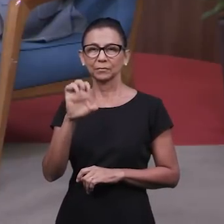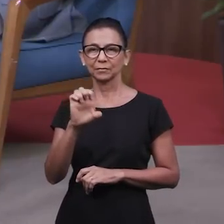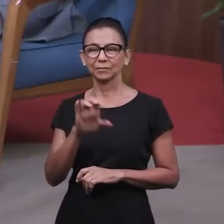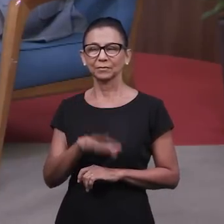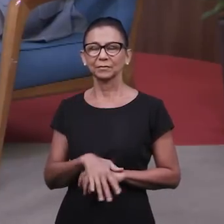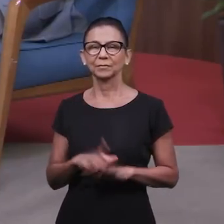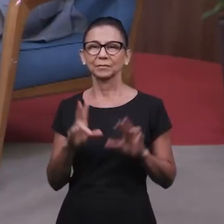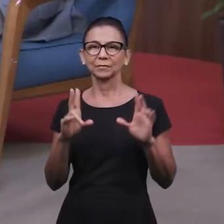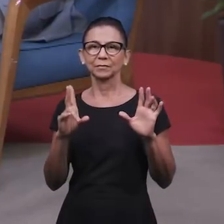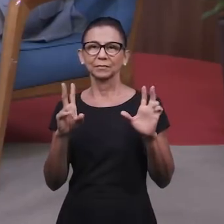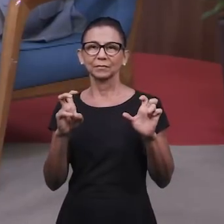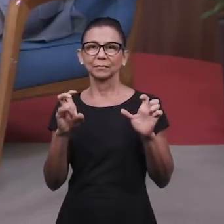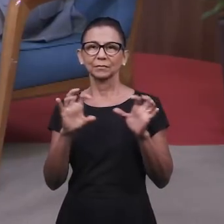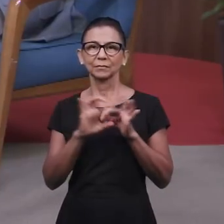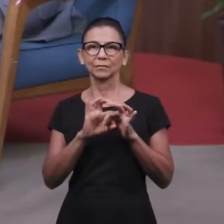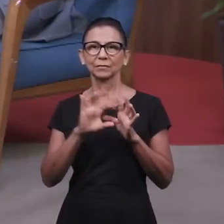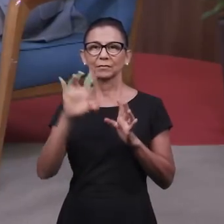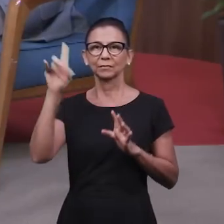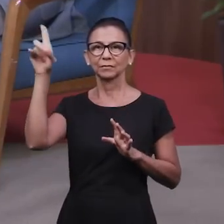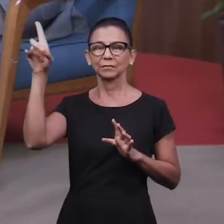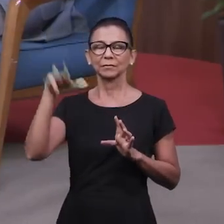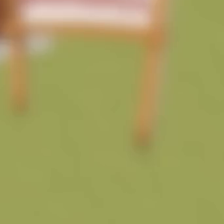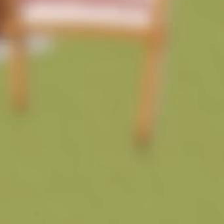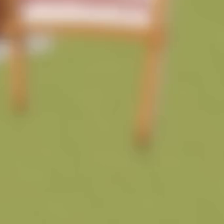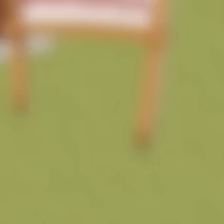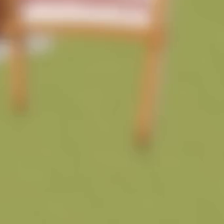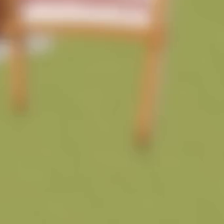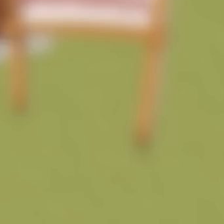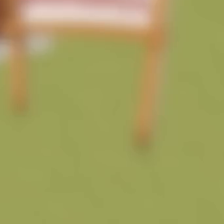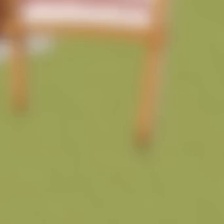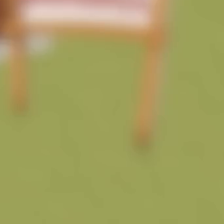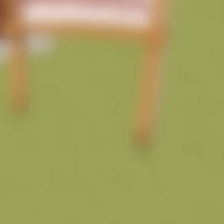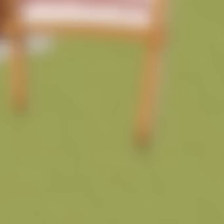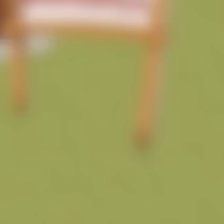o tema Vivendo em Comunhão com Deus.